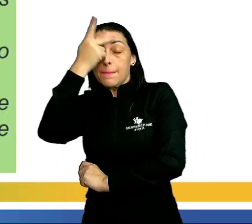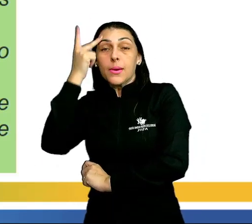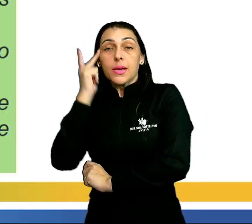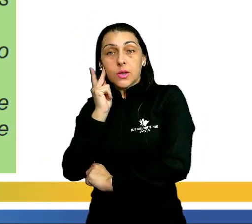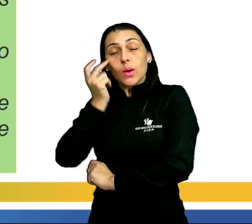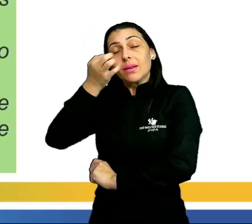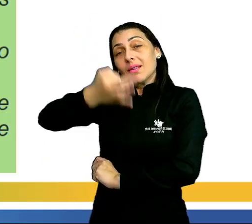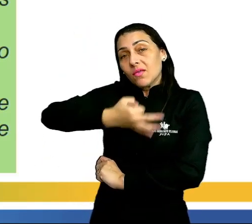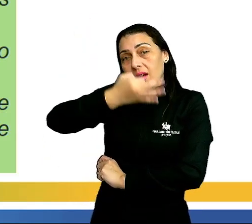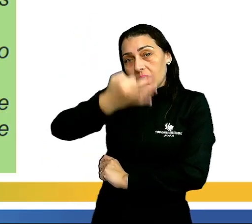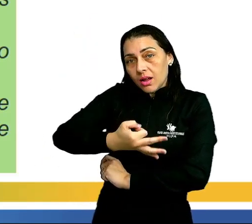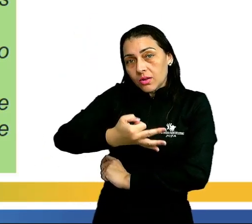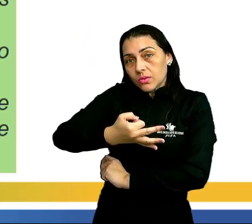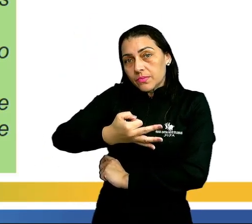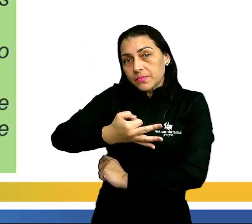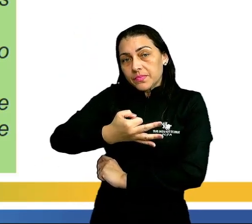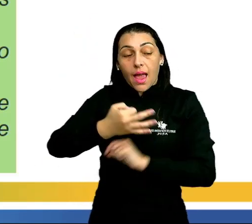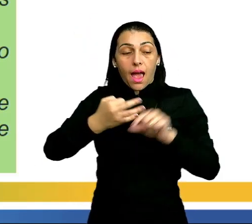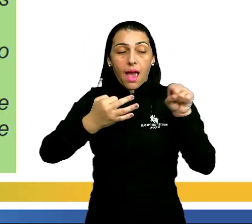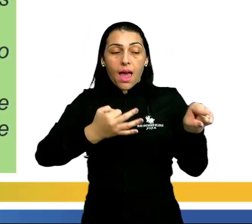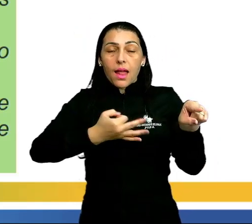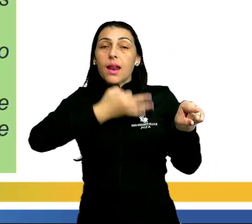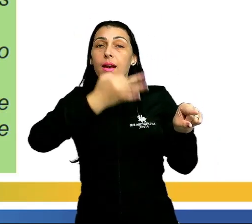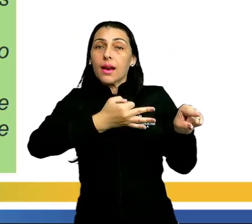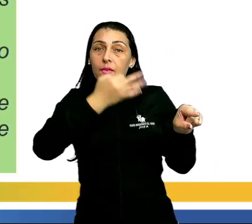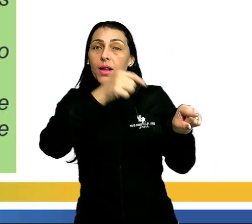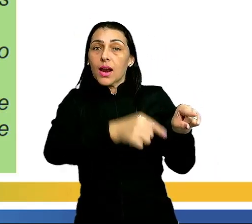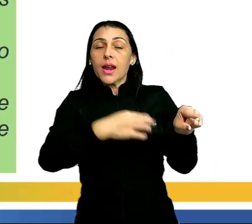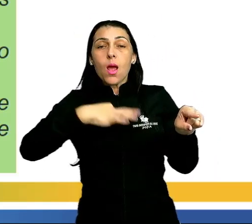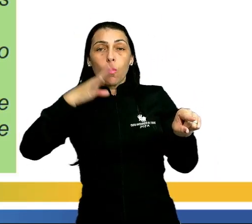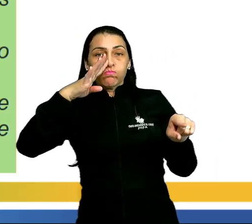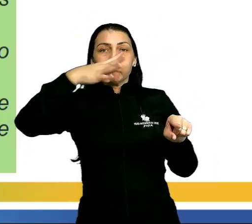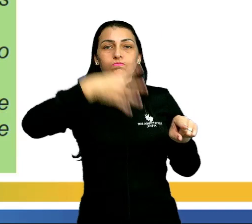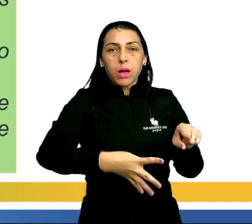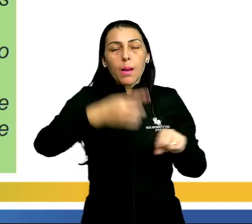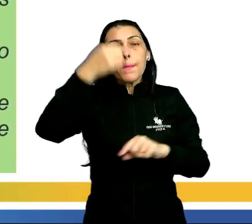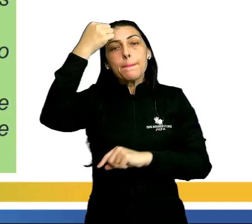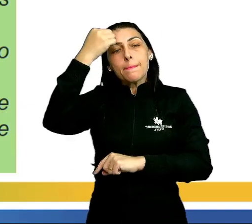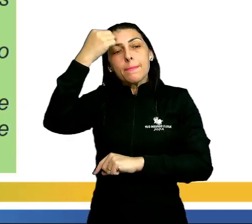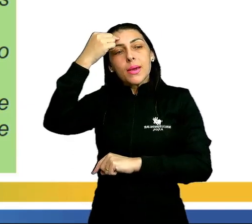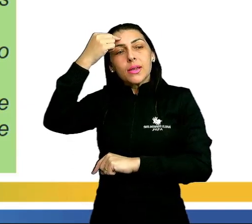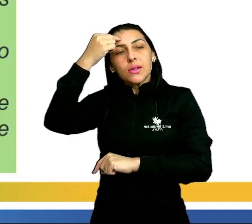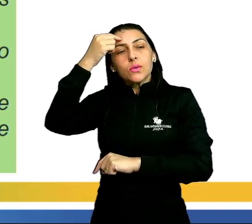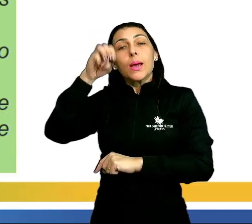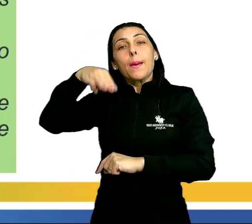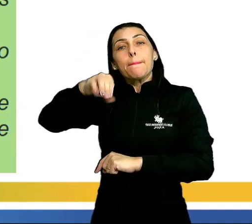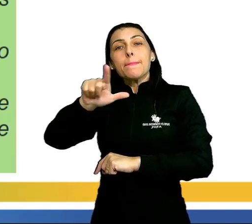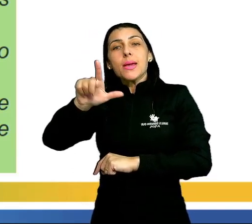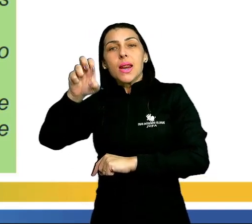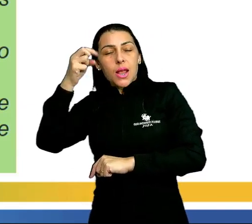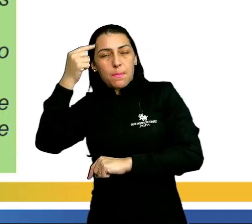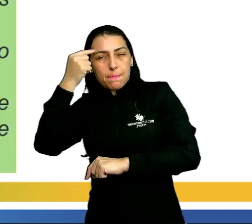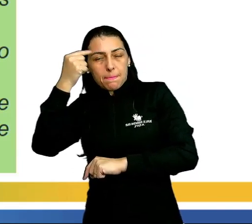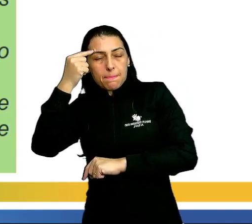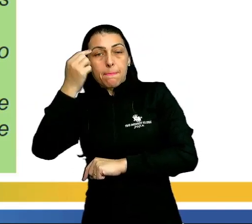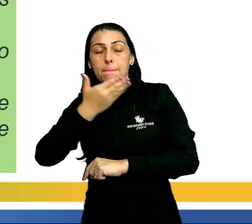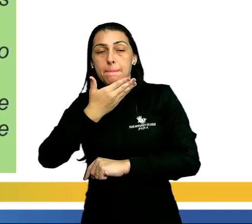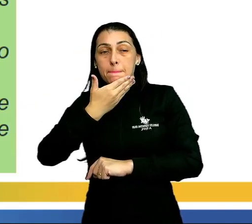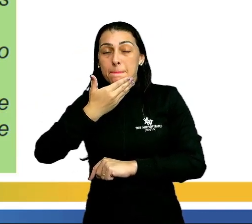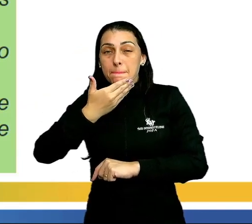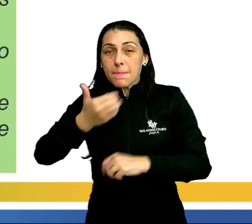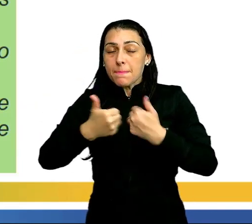está argumentando. Então nós temos aí a Milene: penso que o melhor meio de transporte